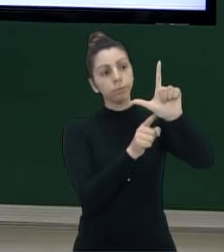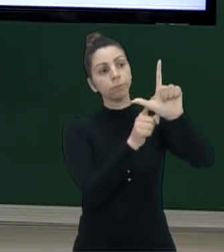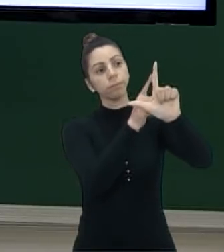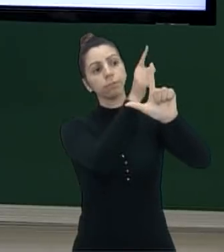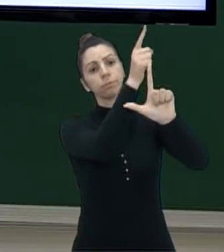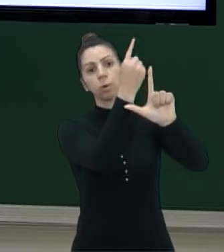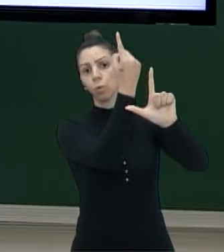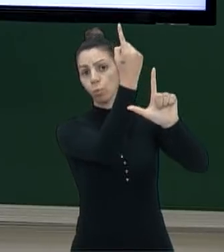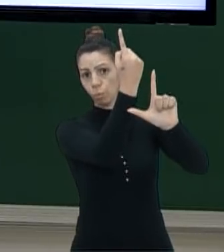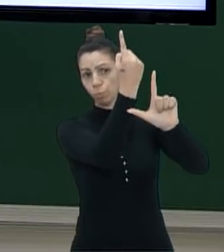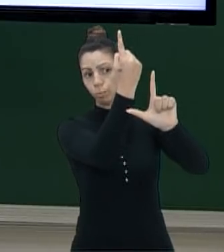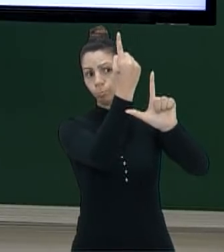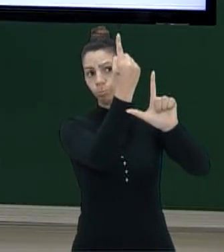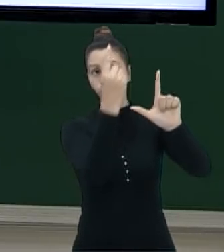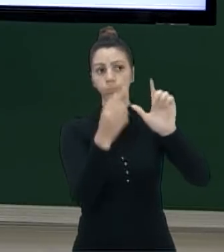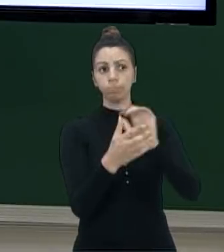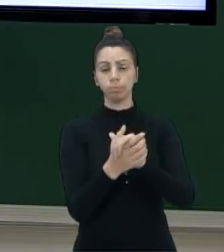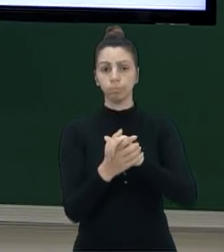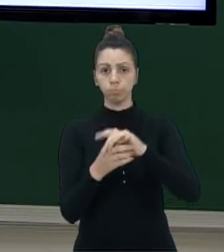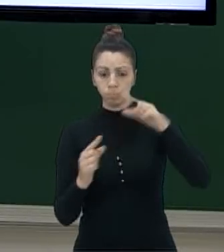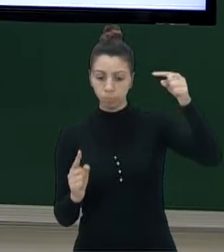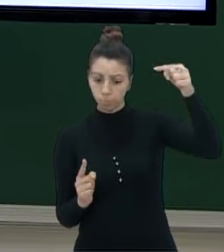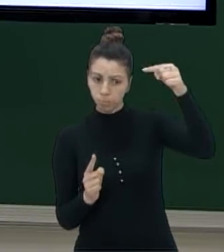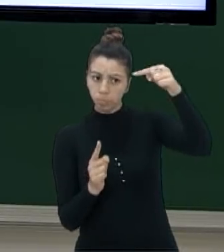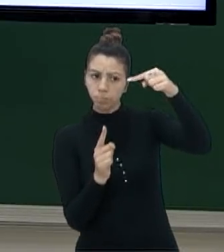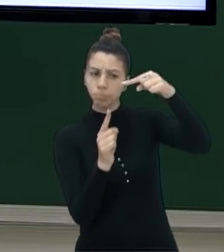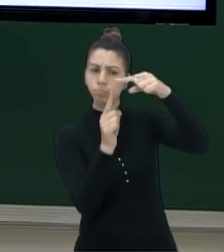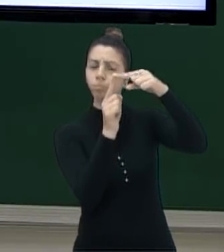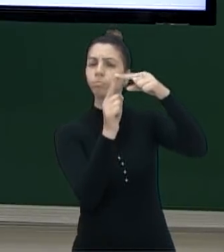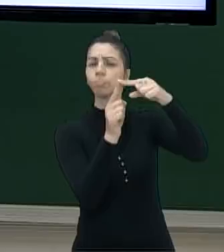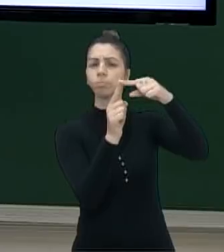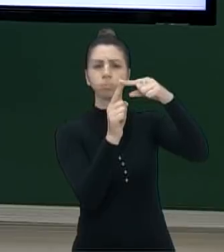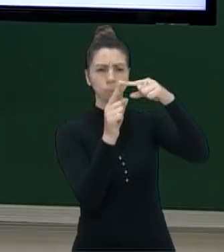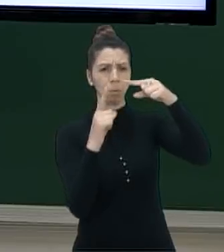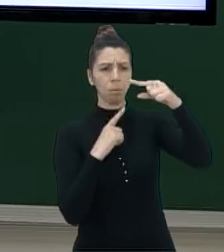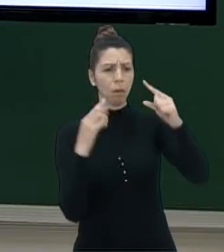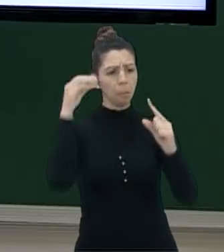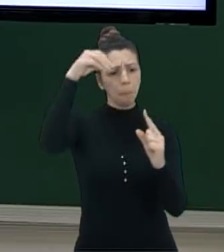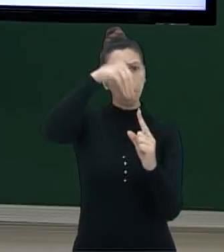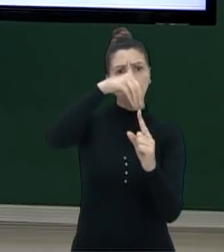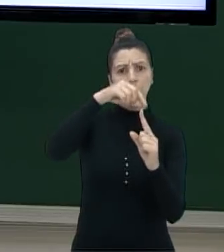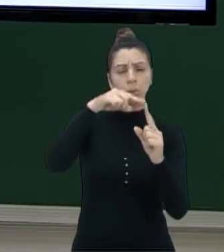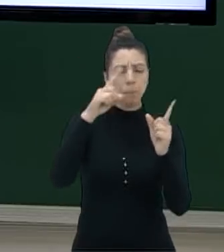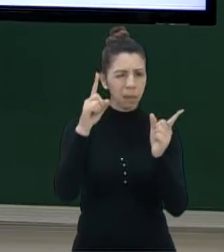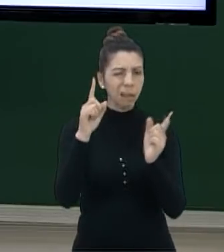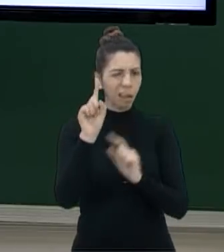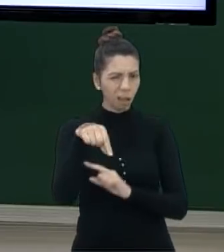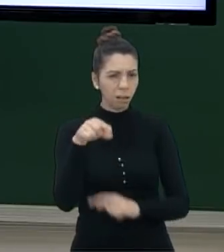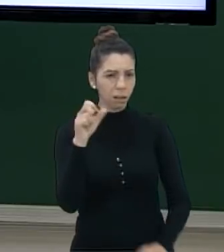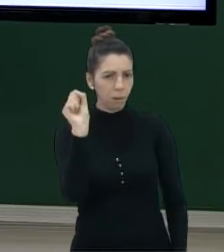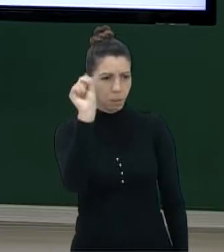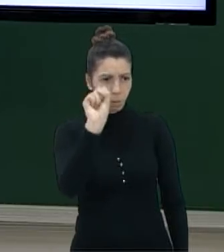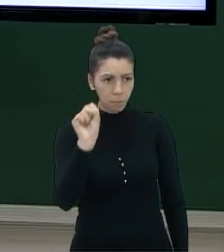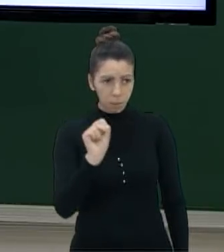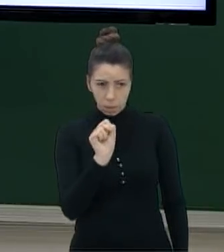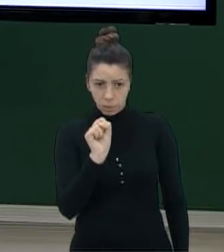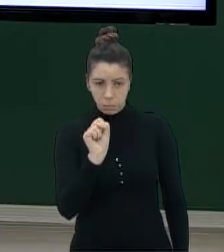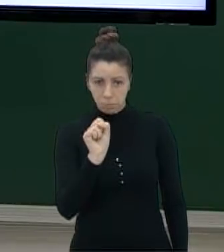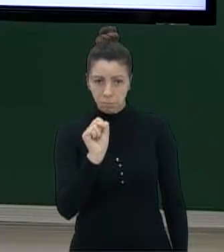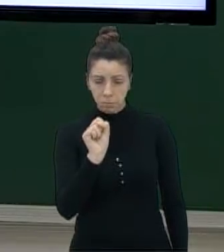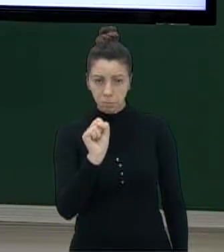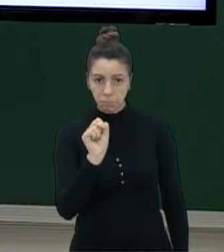1. Ó, tem um ponto aqui, ó. E é o ponto que ele está querendo lá, que é o S. Veja que tem o ponto S